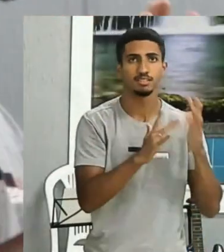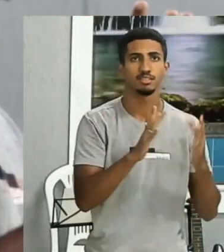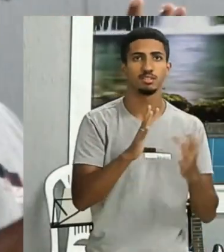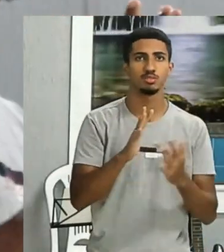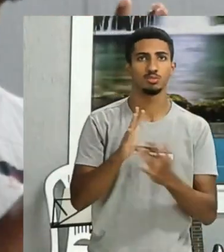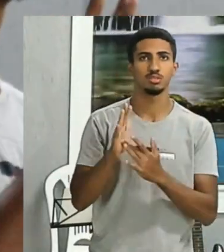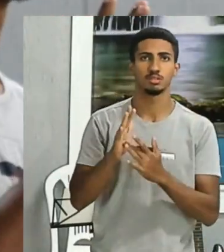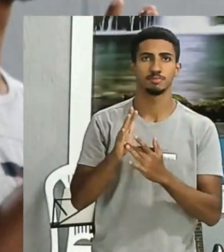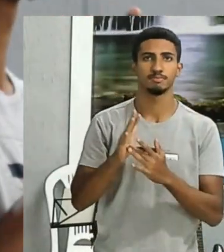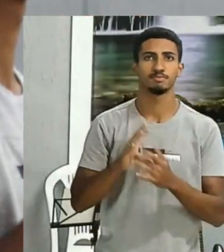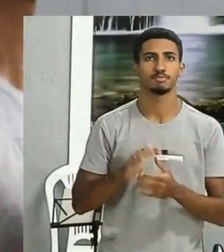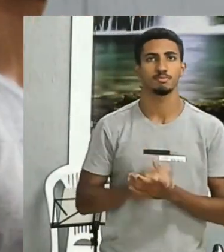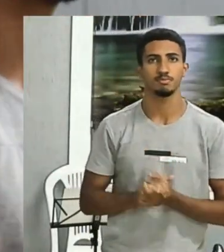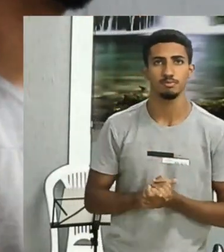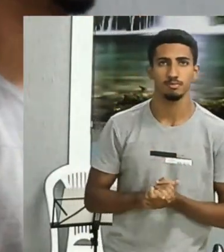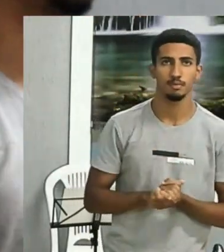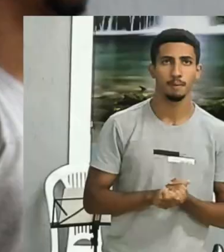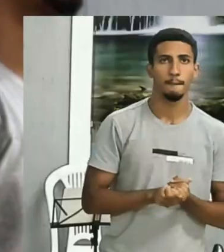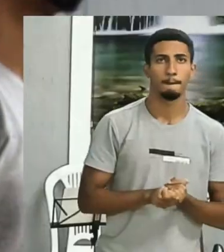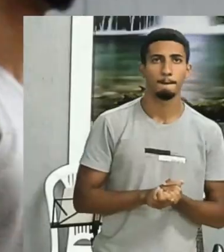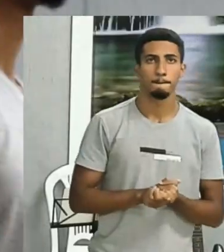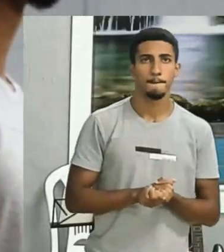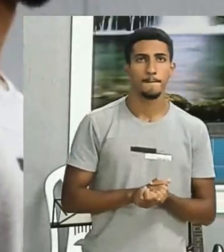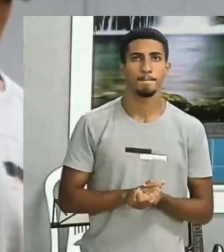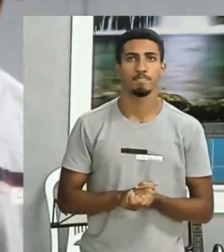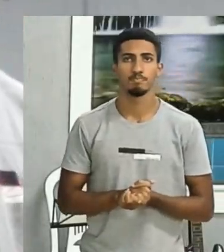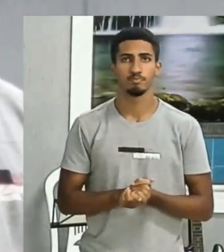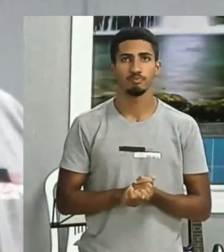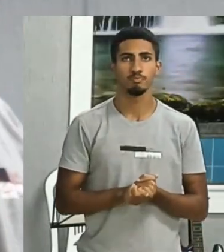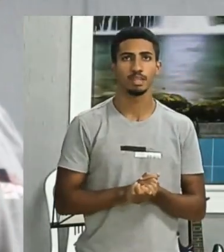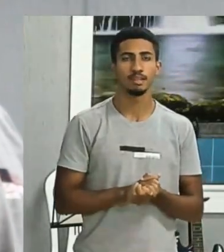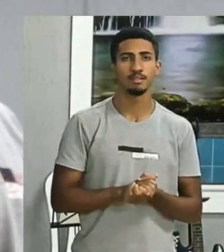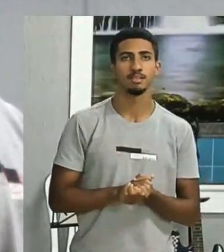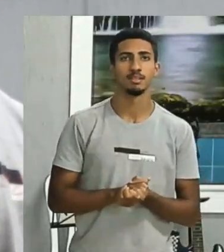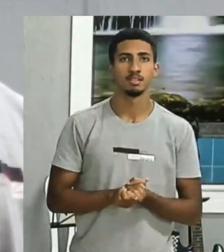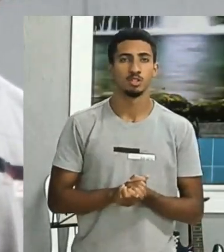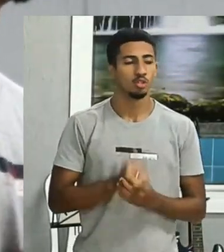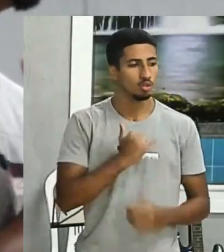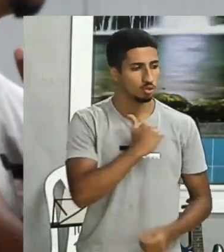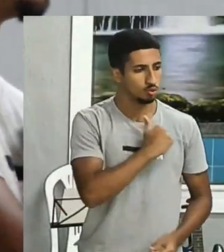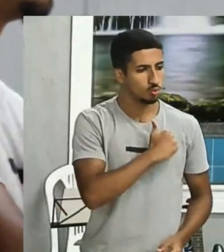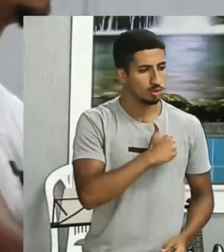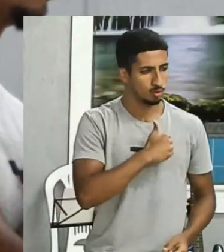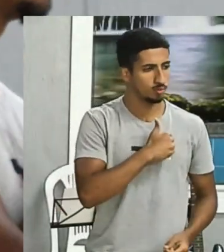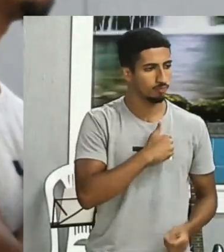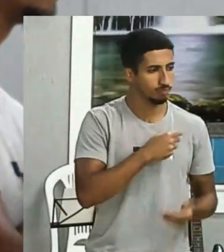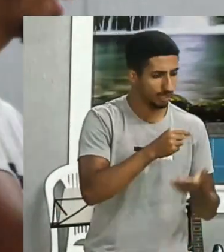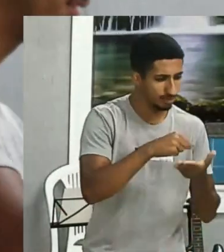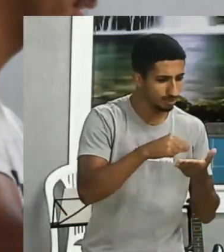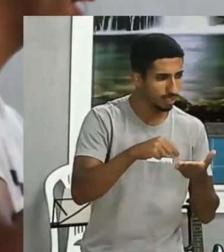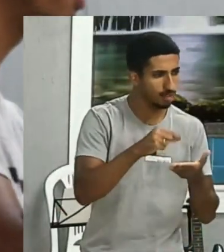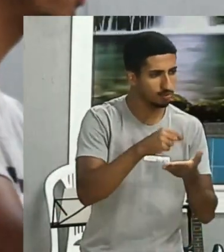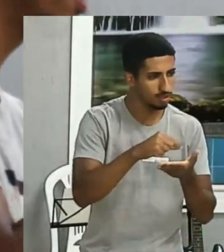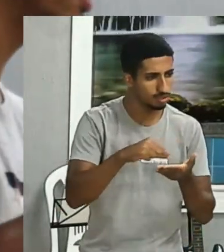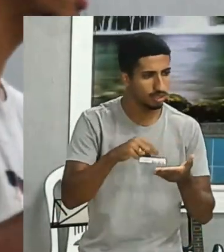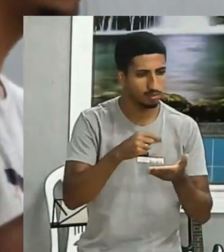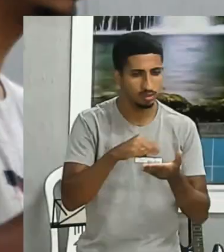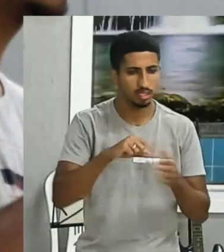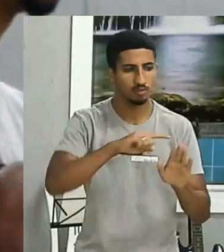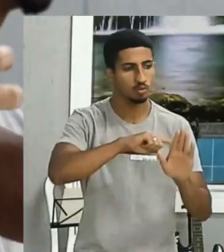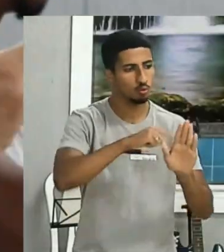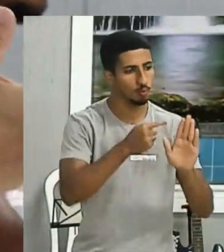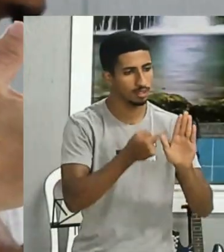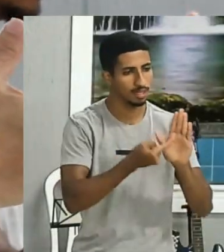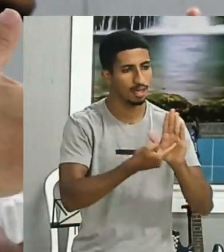tá? Acredite, está lá. É mais ou menos uma tentativa de explicar